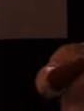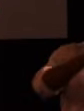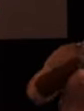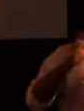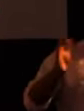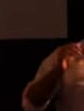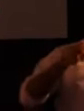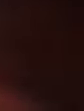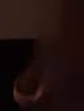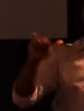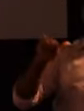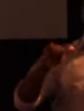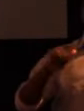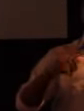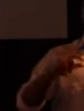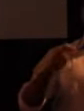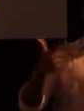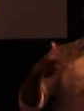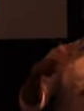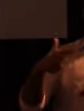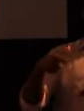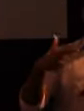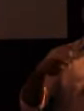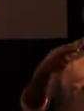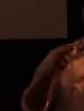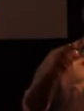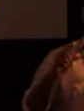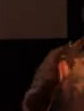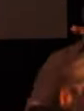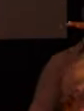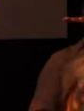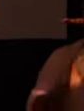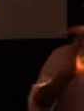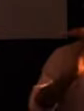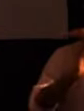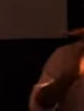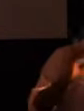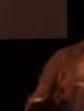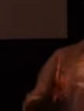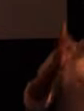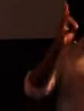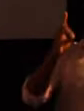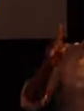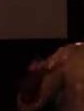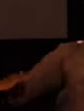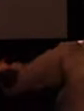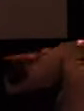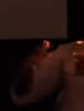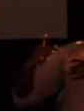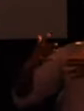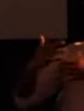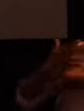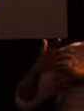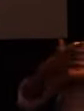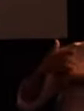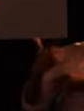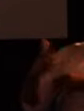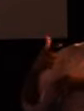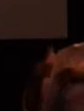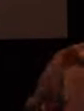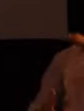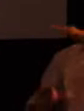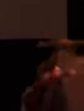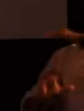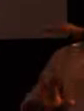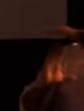para vocês, nós não temos restrições de altura máxima das edificações para a cidade como um todo. Na